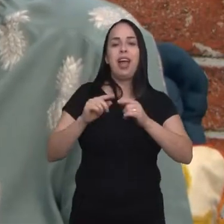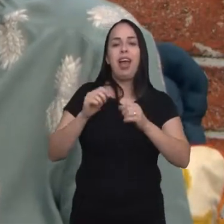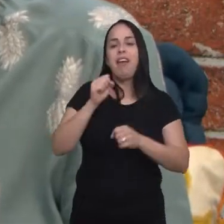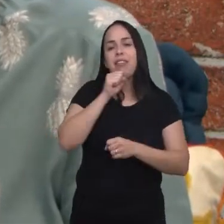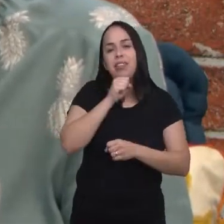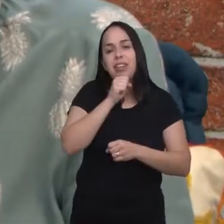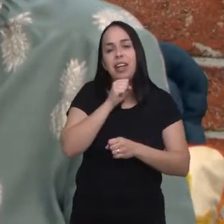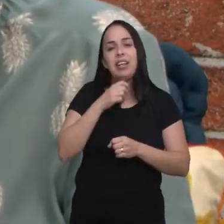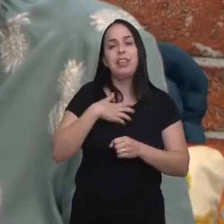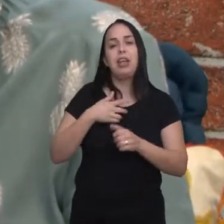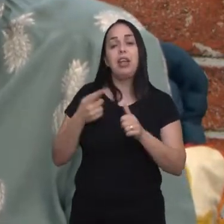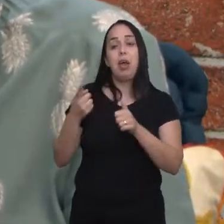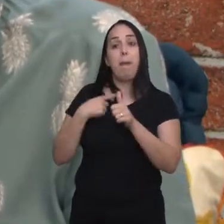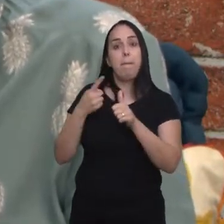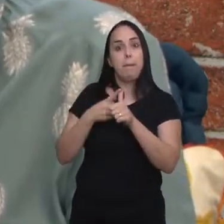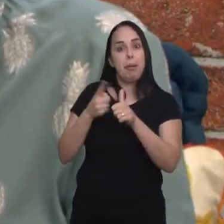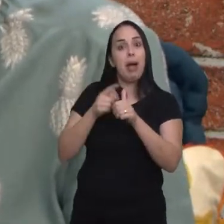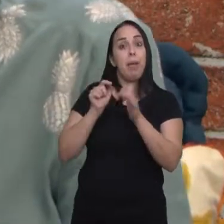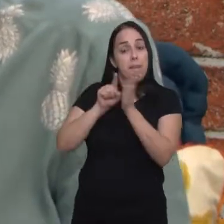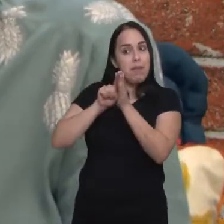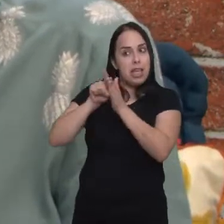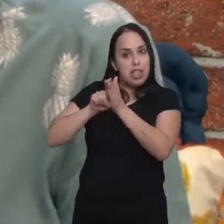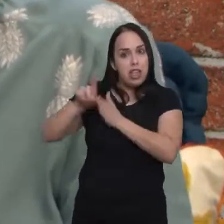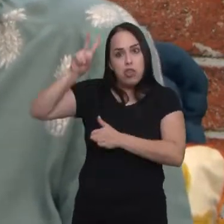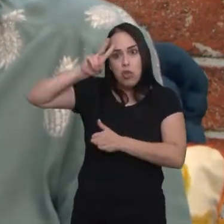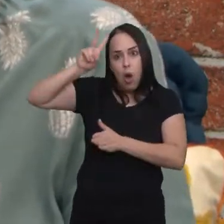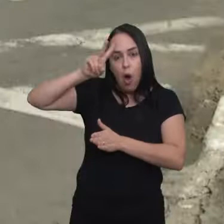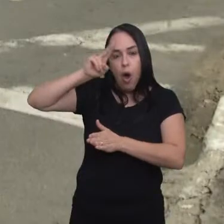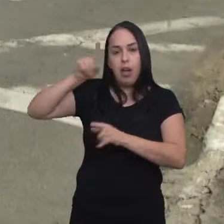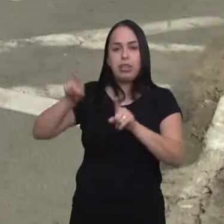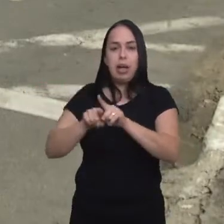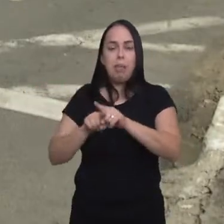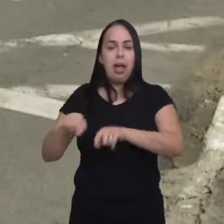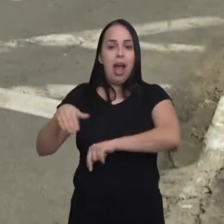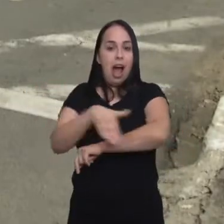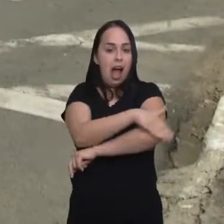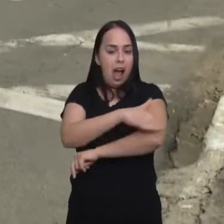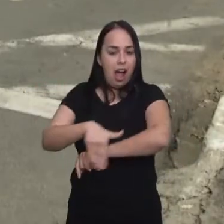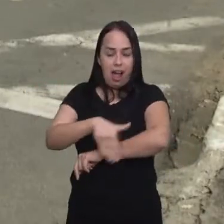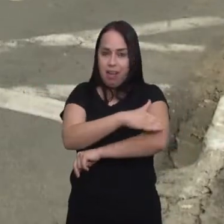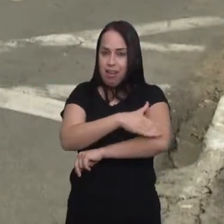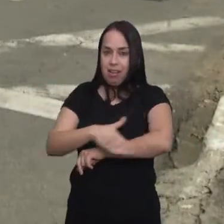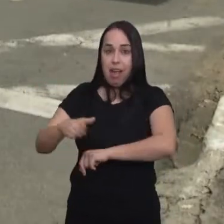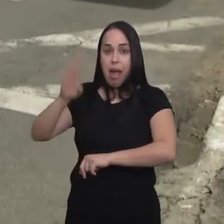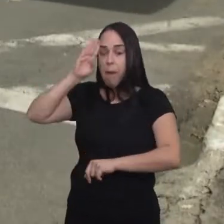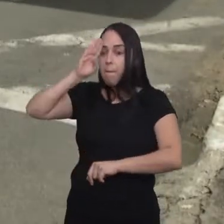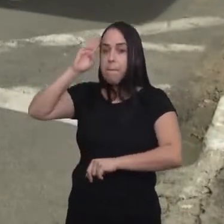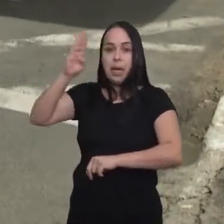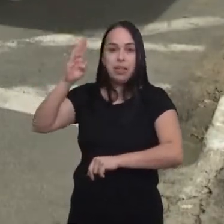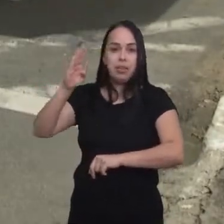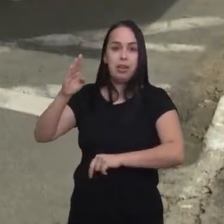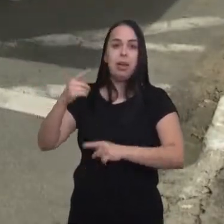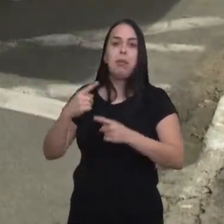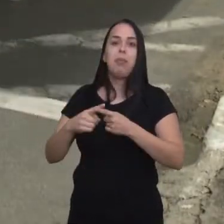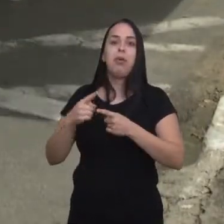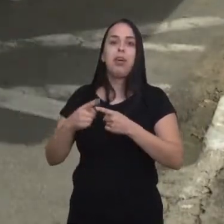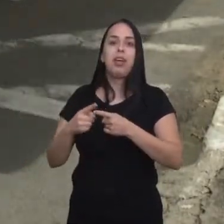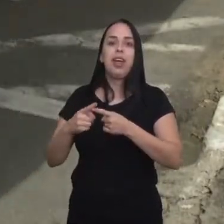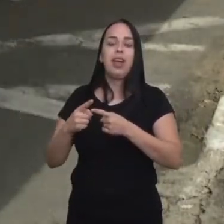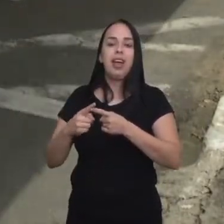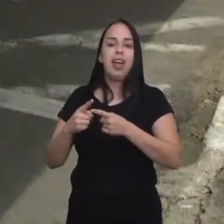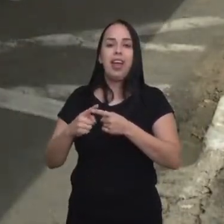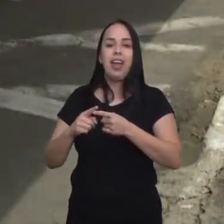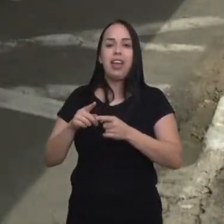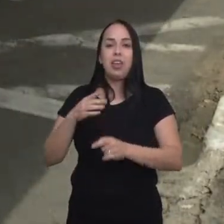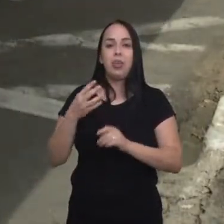foi um dos primeiros bairros da cidade, que a Avenida Rui Barbosa foi o eixo principal de mercadoria, sabe, nos